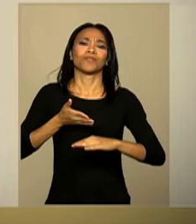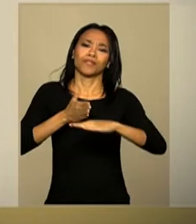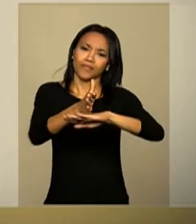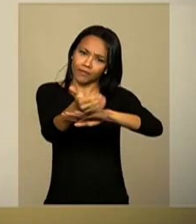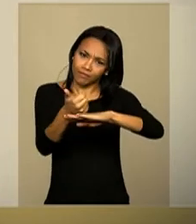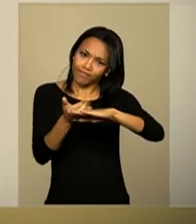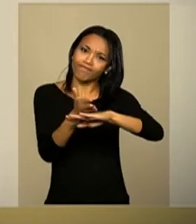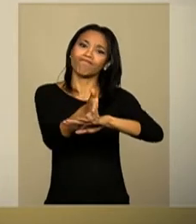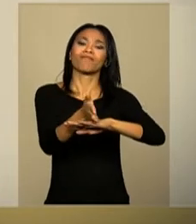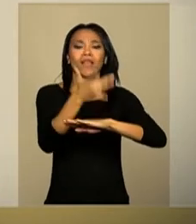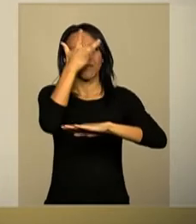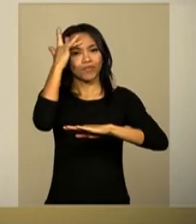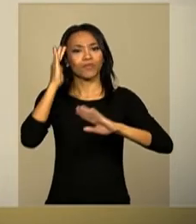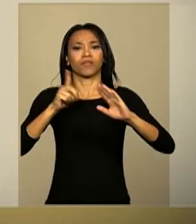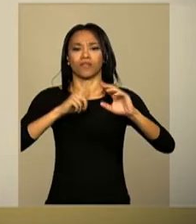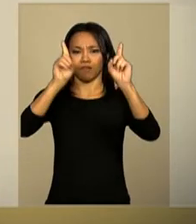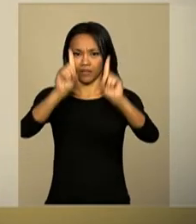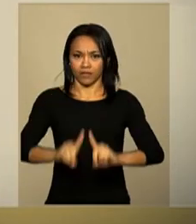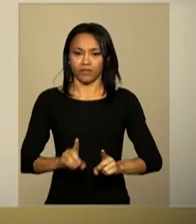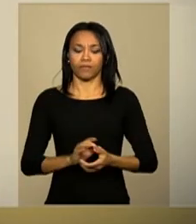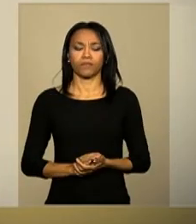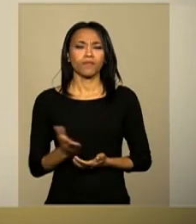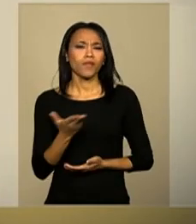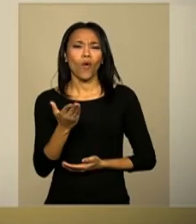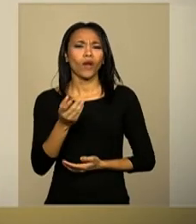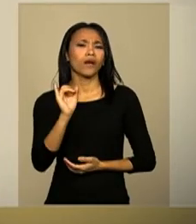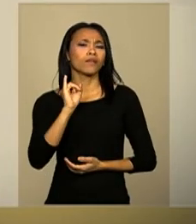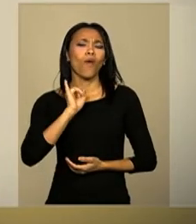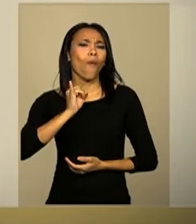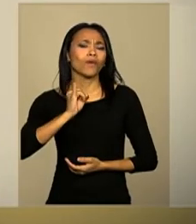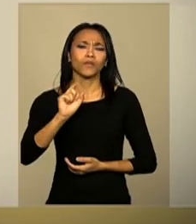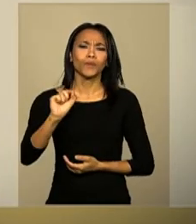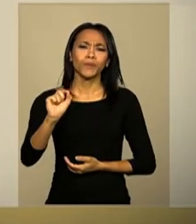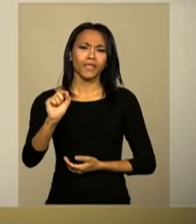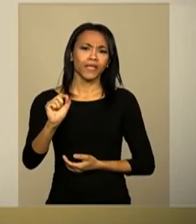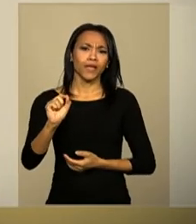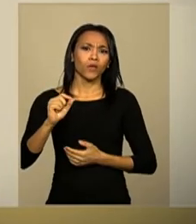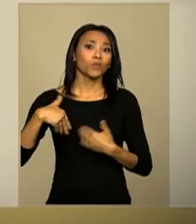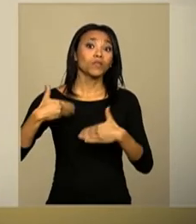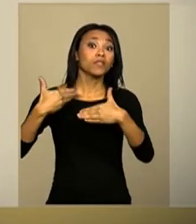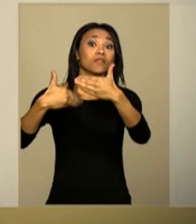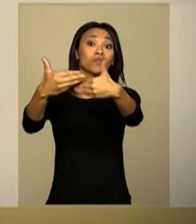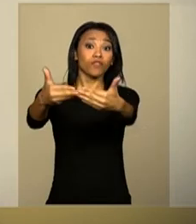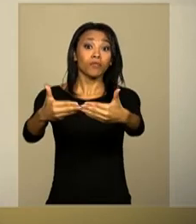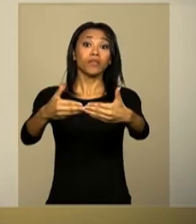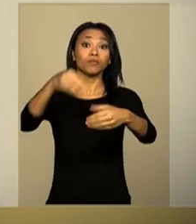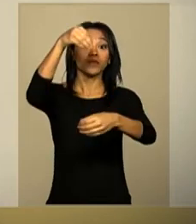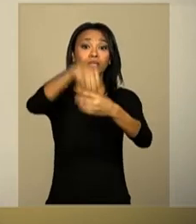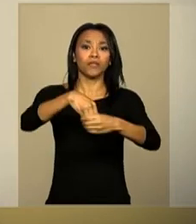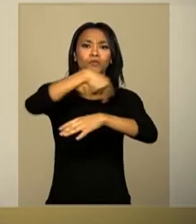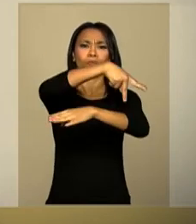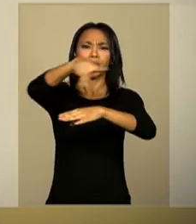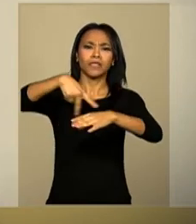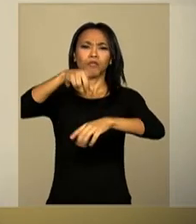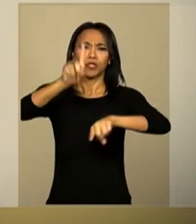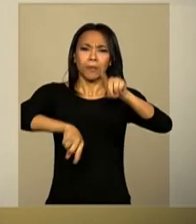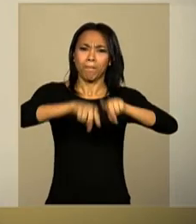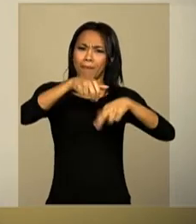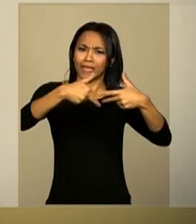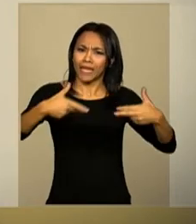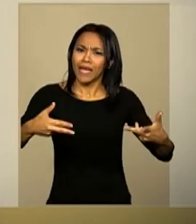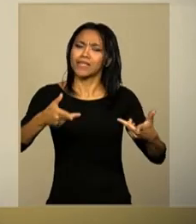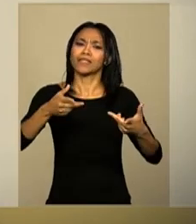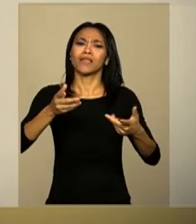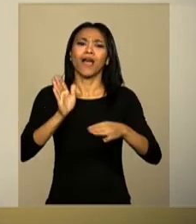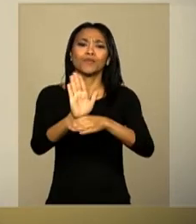acessíveis às pessoas com deficiência agora conta para a gente Presidente a como é que está o desenvolvimento no Brasil de produtos que